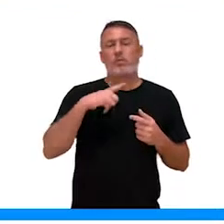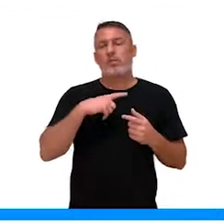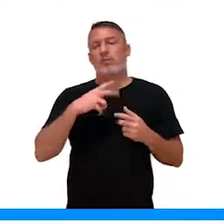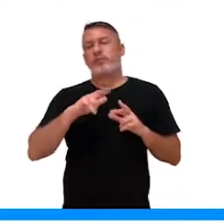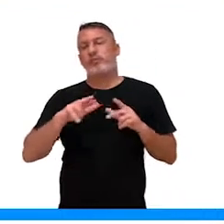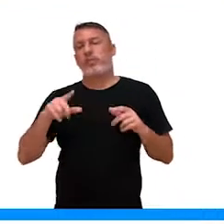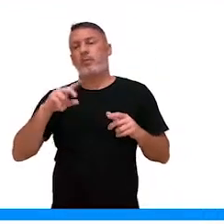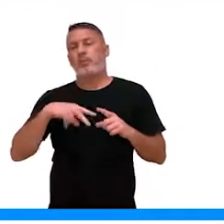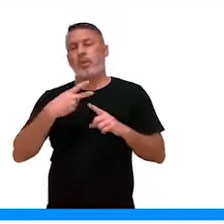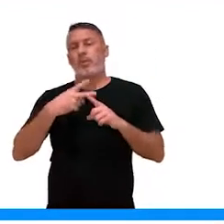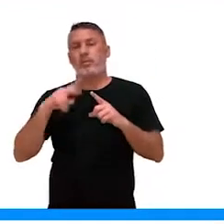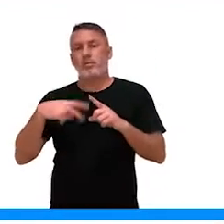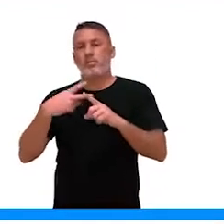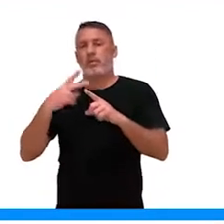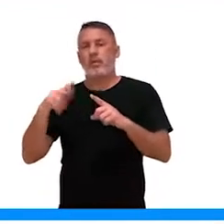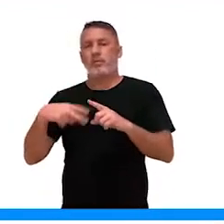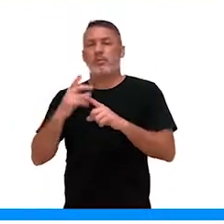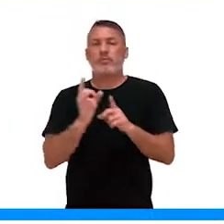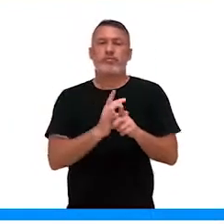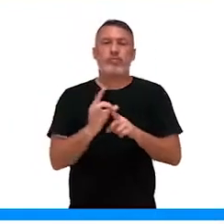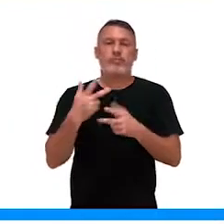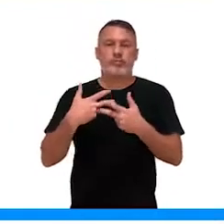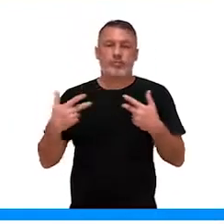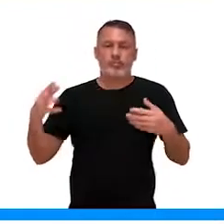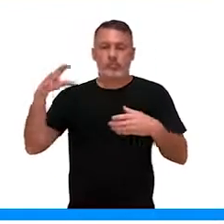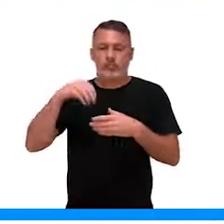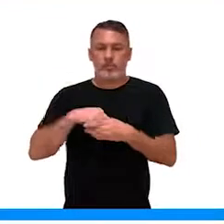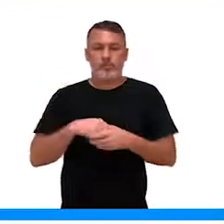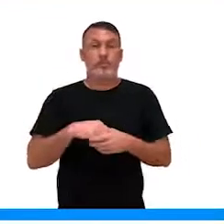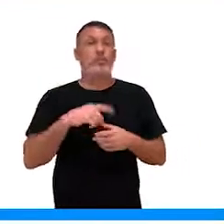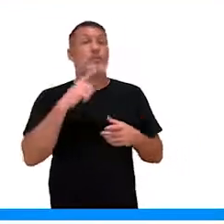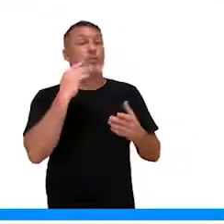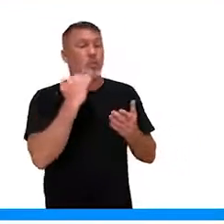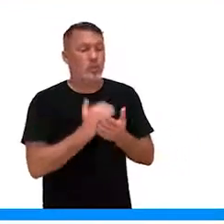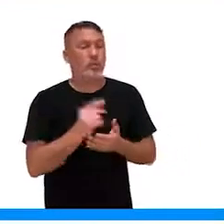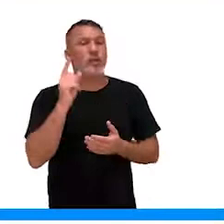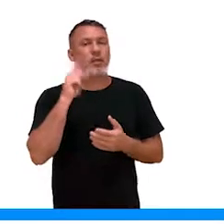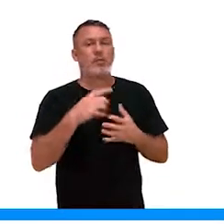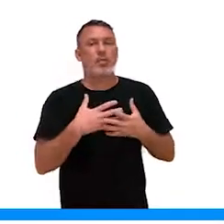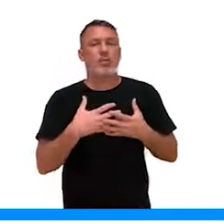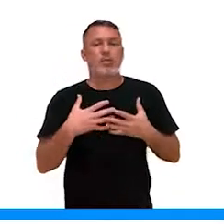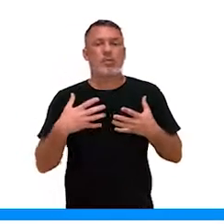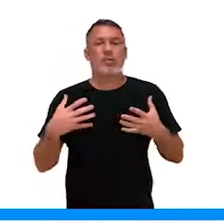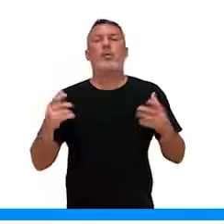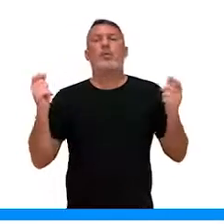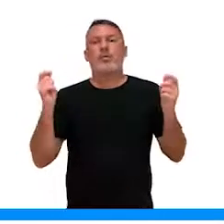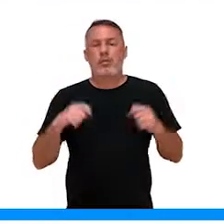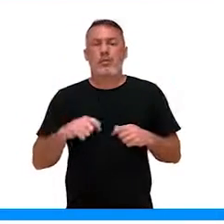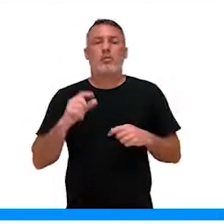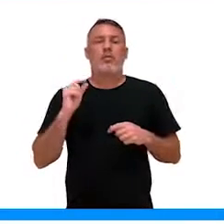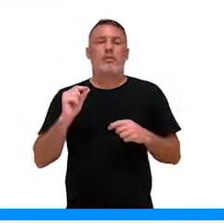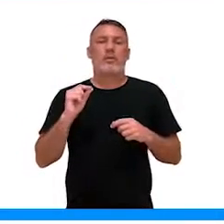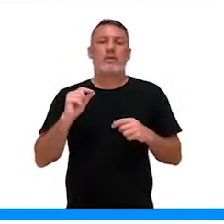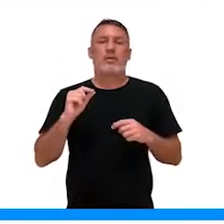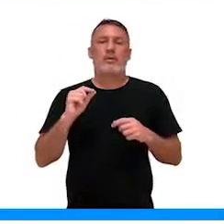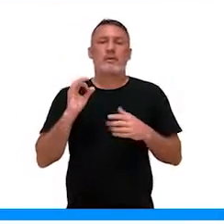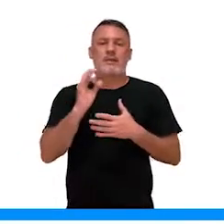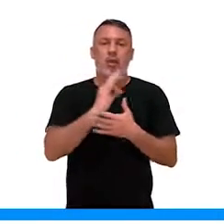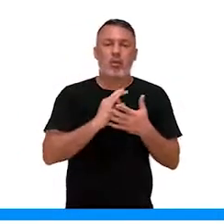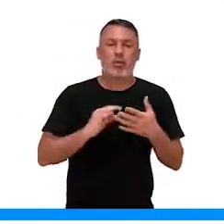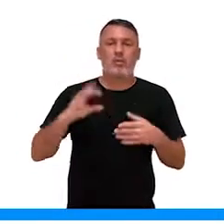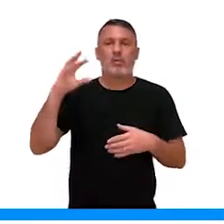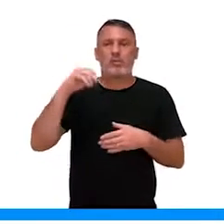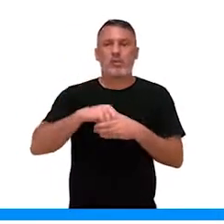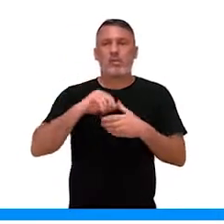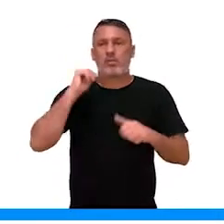multiplicam-se, originando milhões de outras espermatogônias. Essas, então, crescem, sofrem